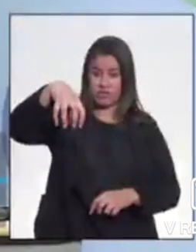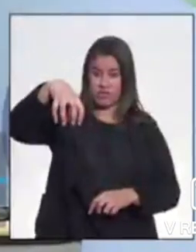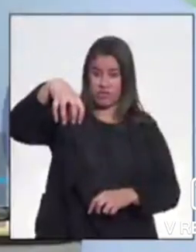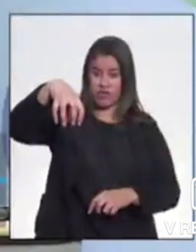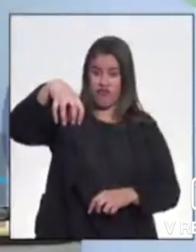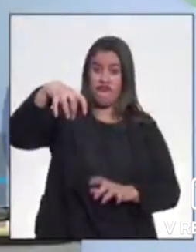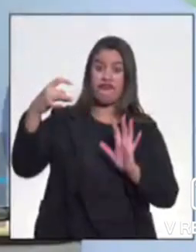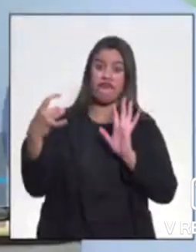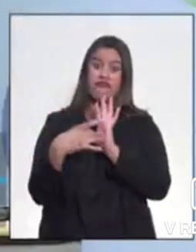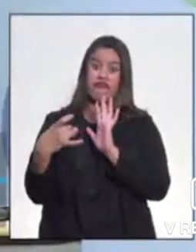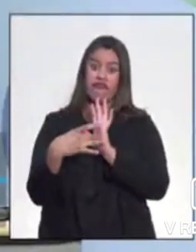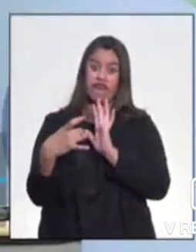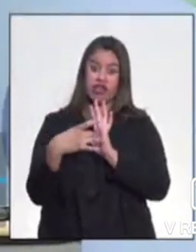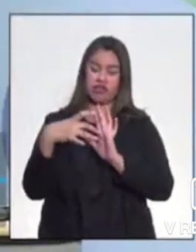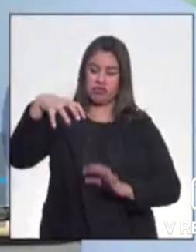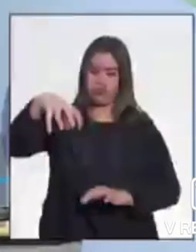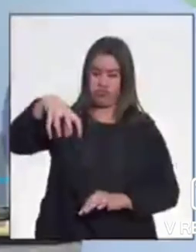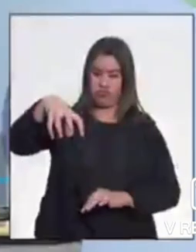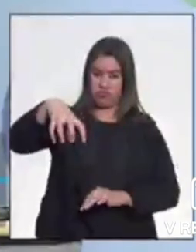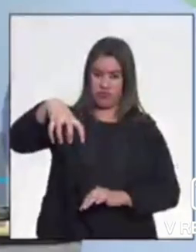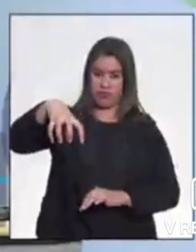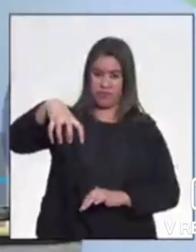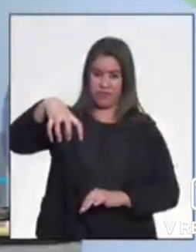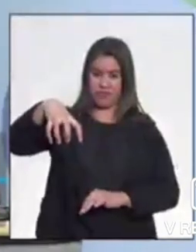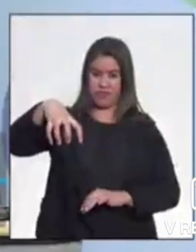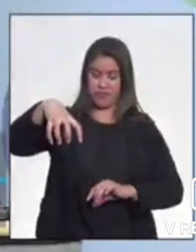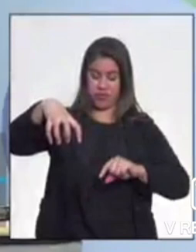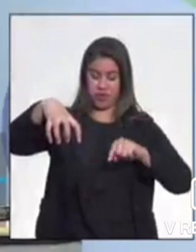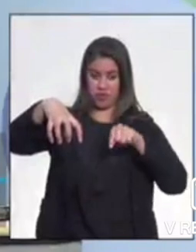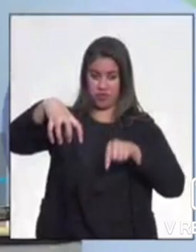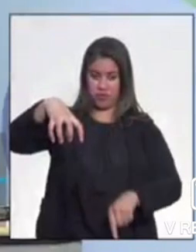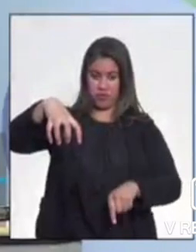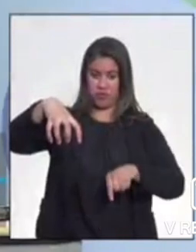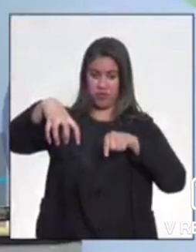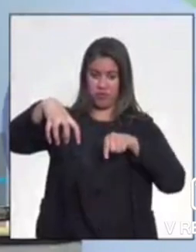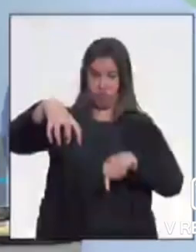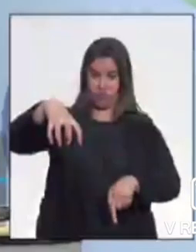pelo vidro. Quando você segurar a lâmpada e acionar o